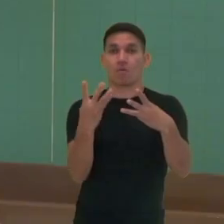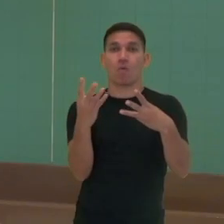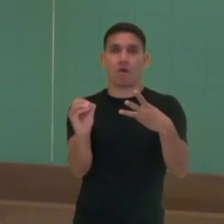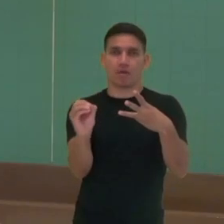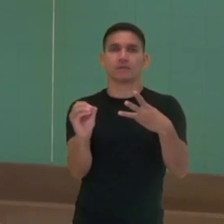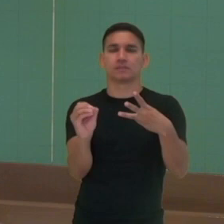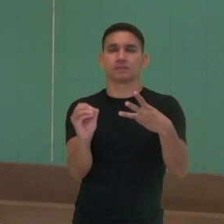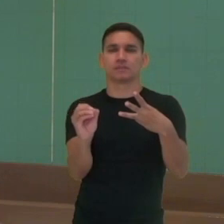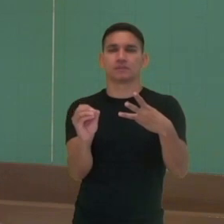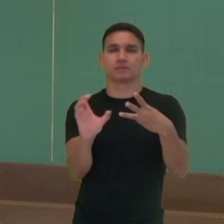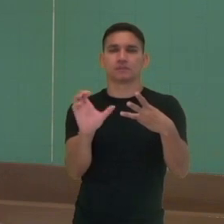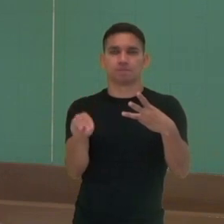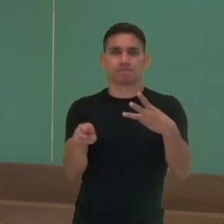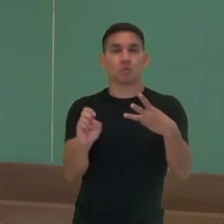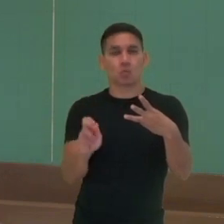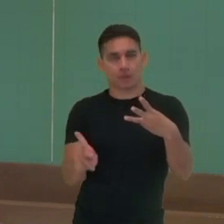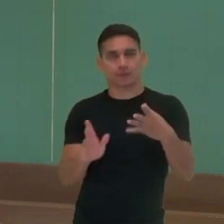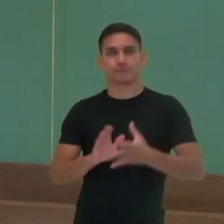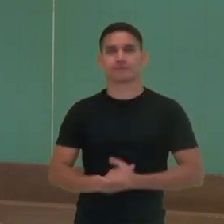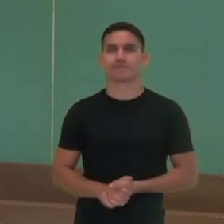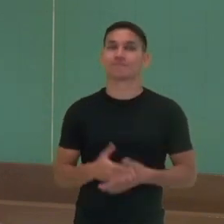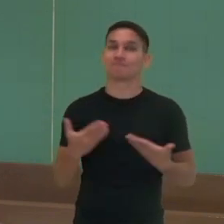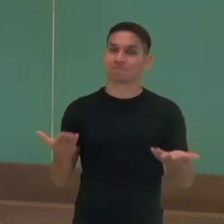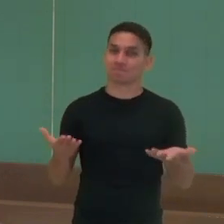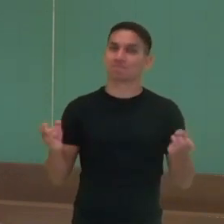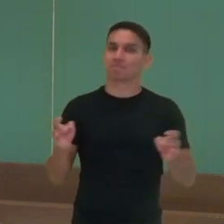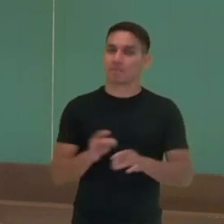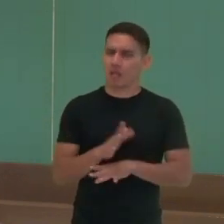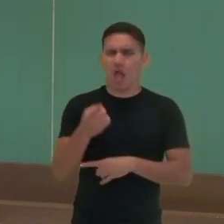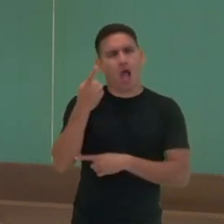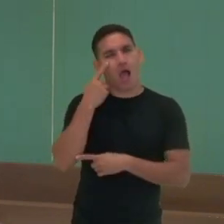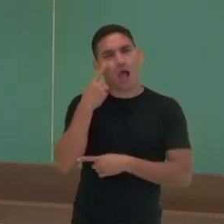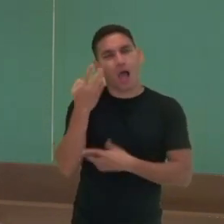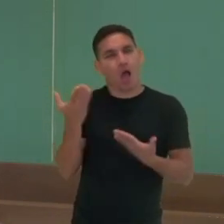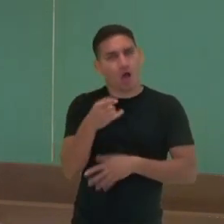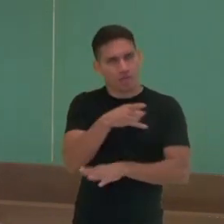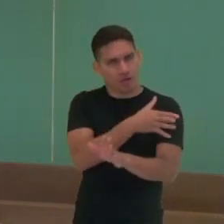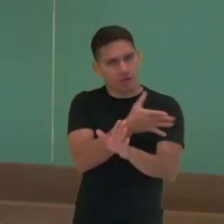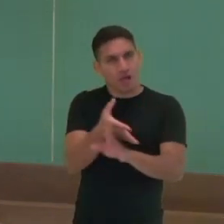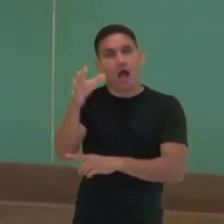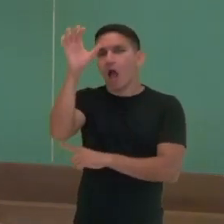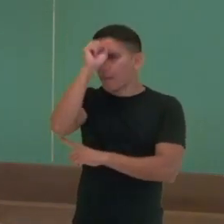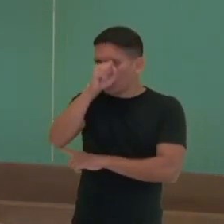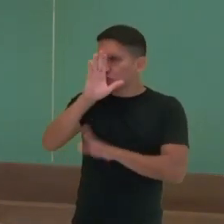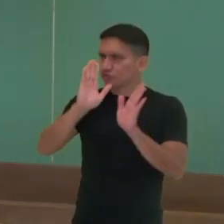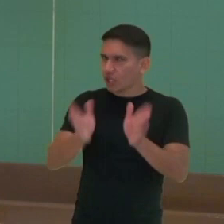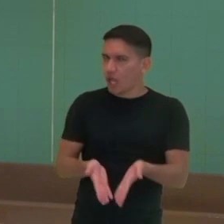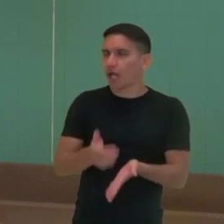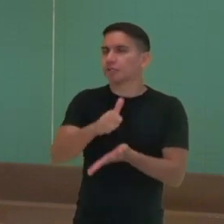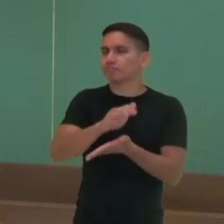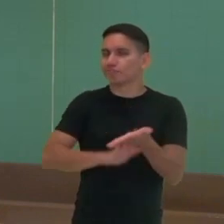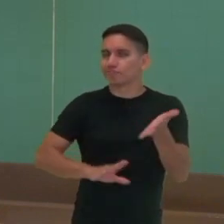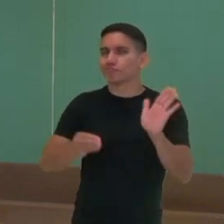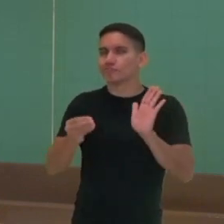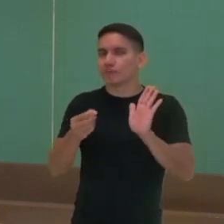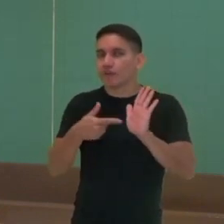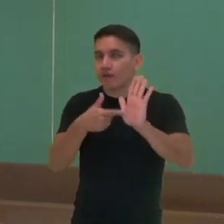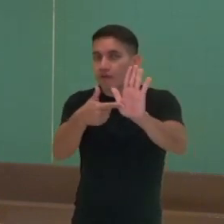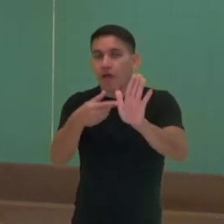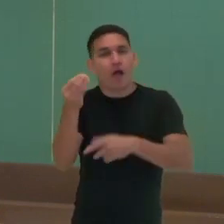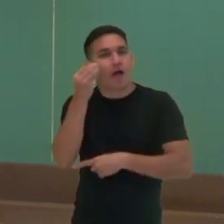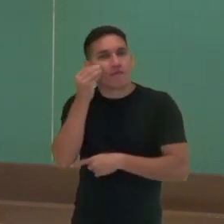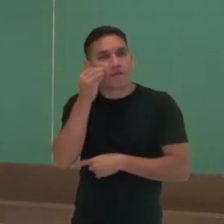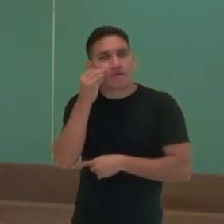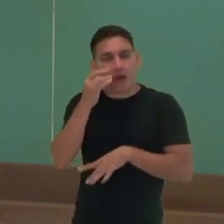40 centímetros, ok? Bom, vamos ver então se vocês aprenderam a calcular